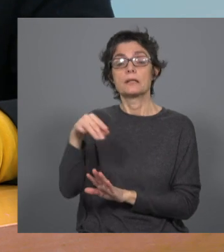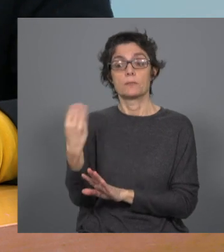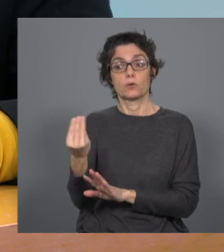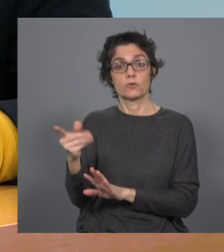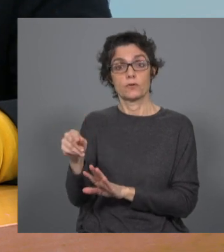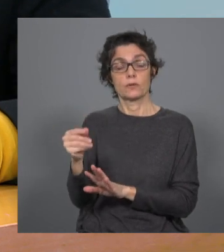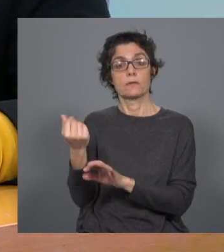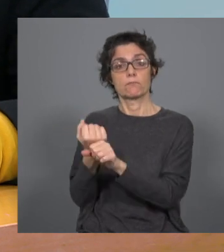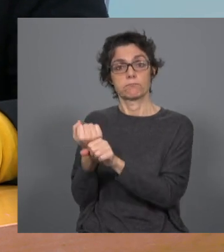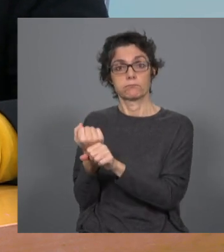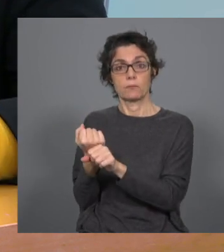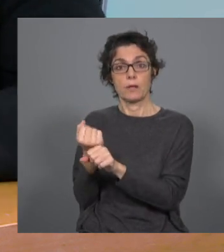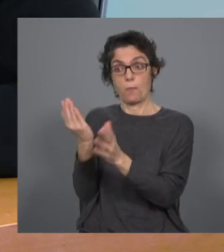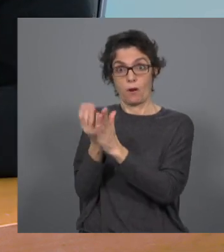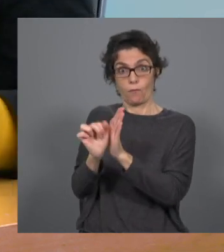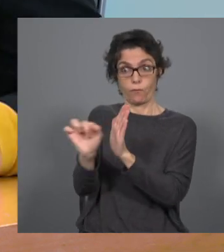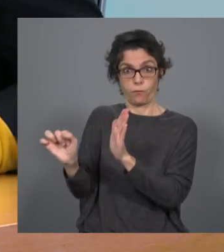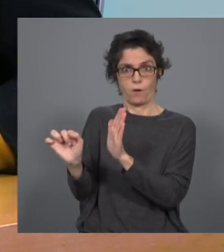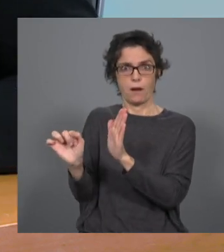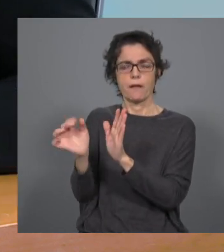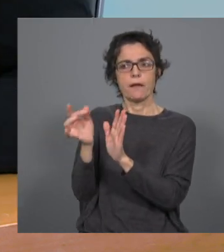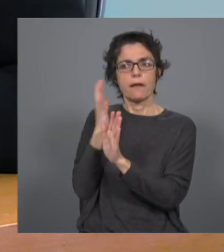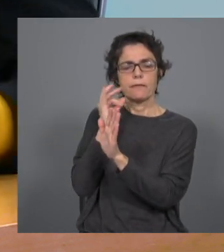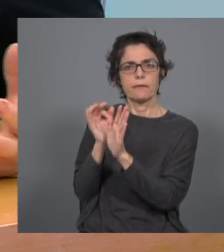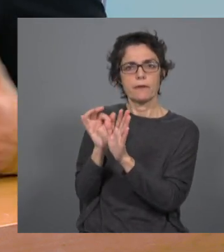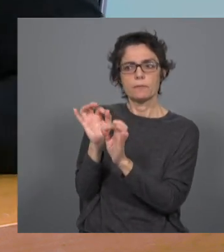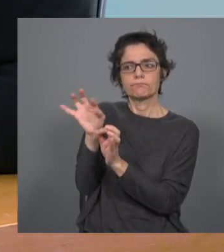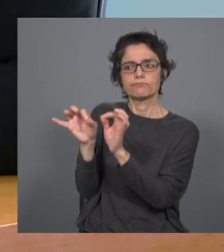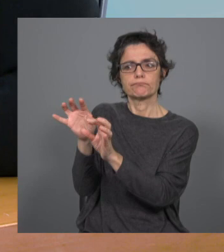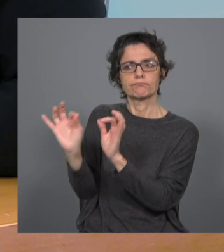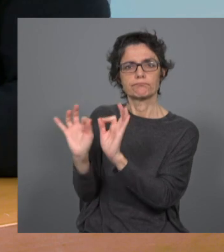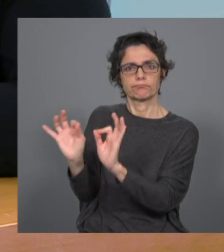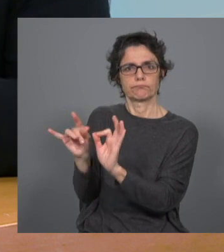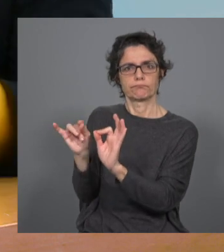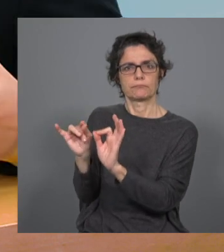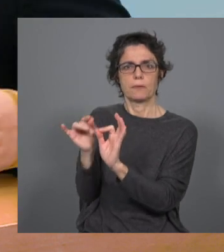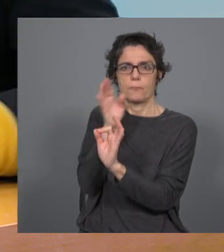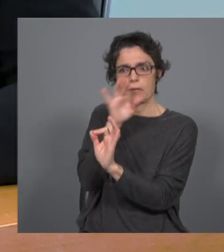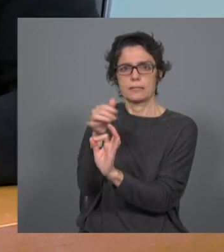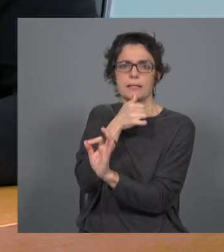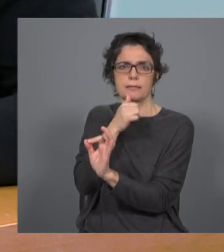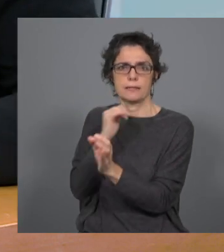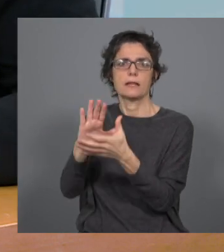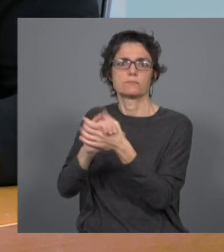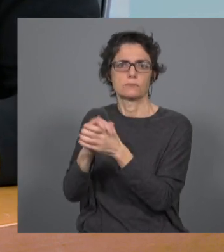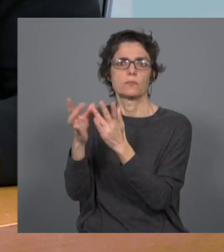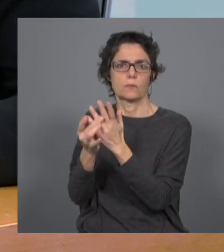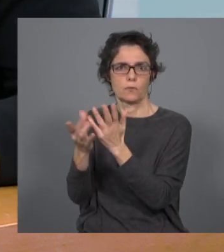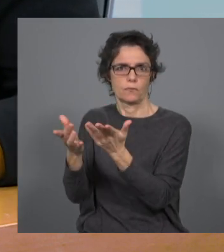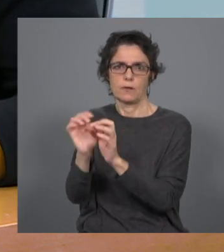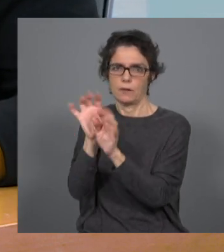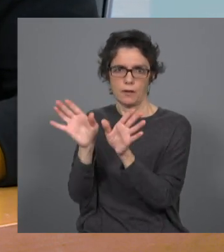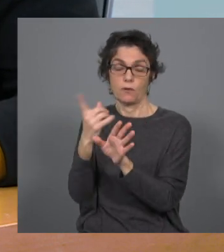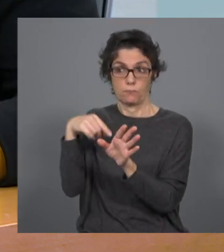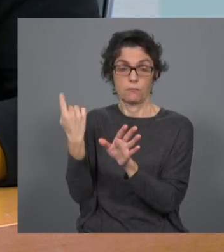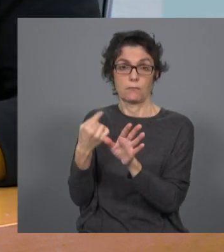em atenção também essa preparação para o matrimónio. Aliás, faz parte das nossas constituições também ter em